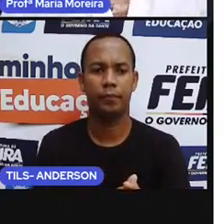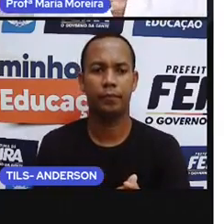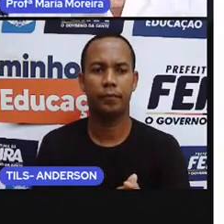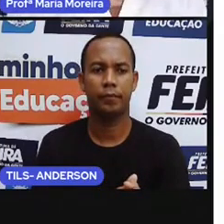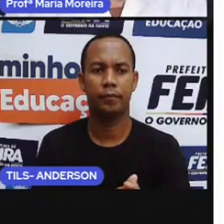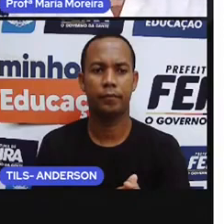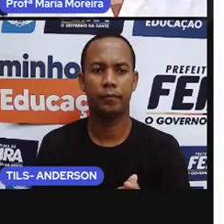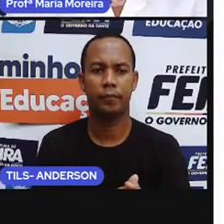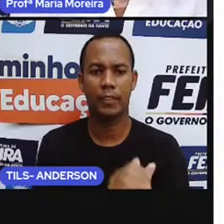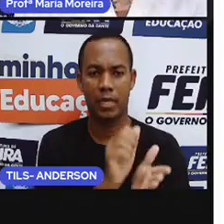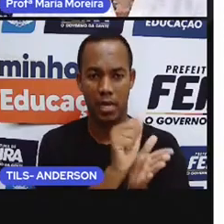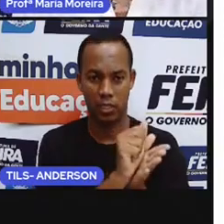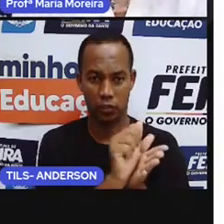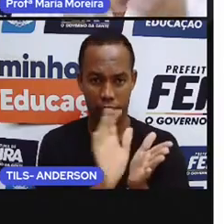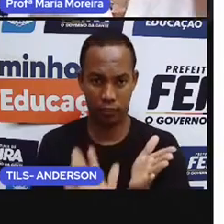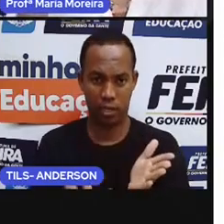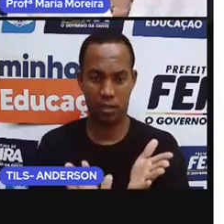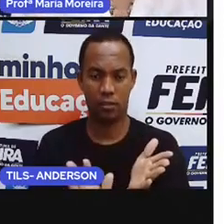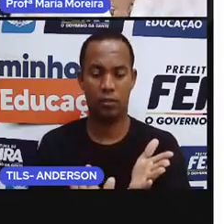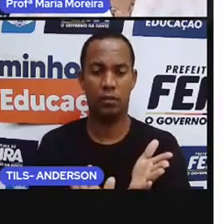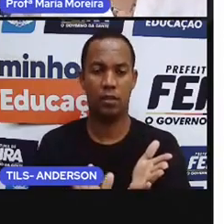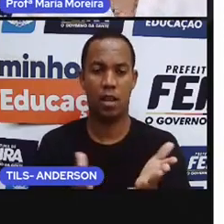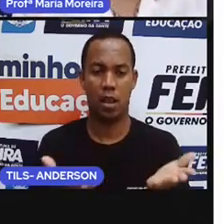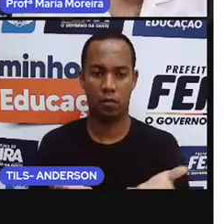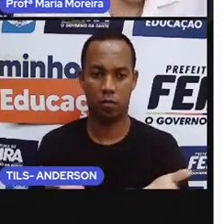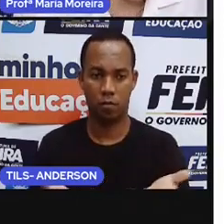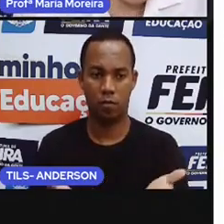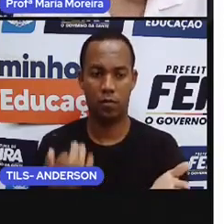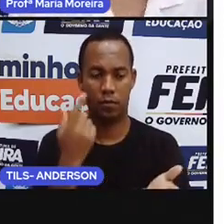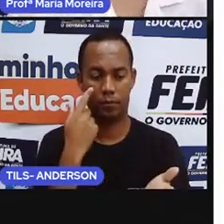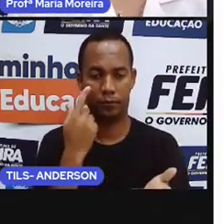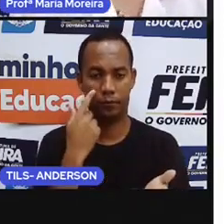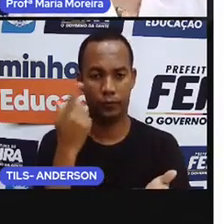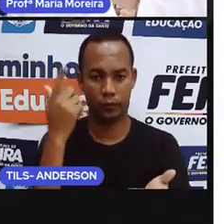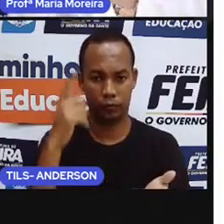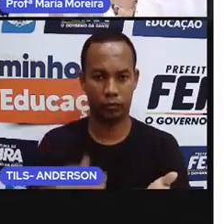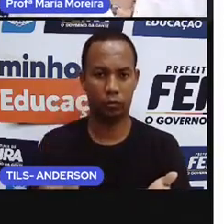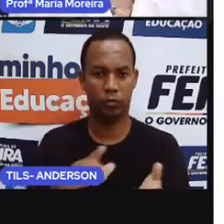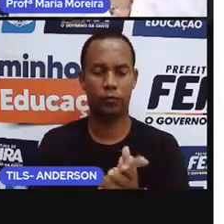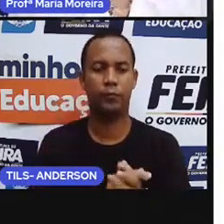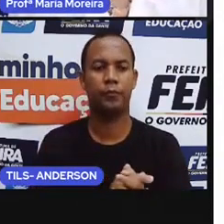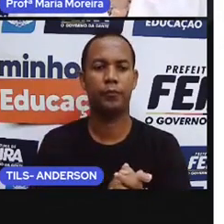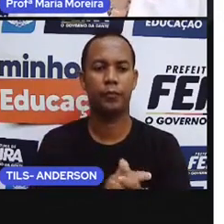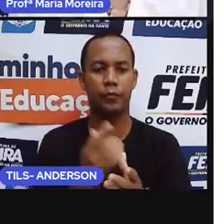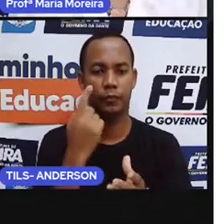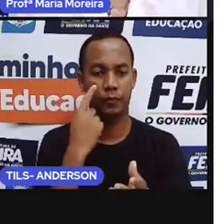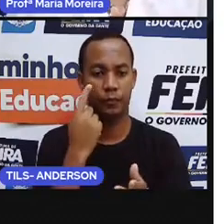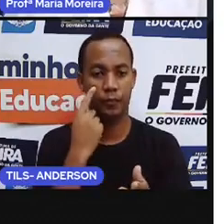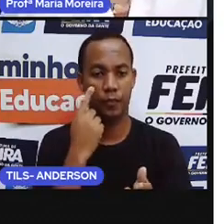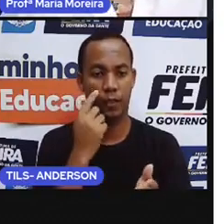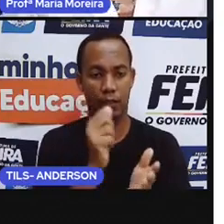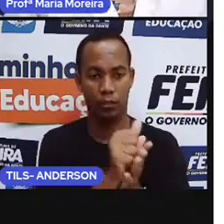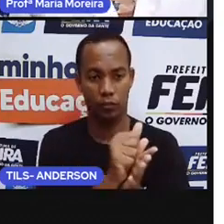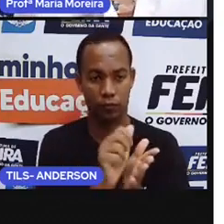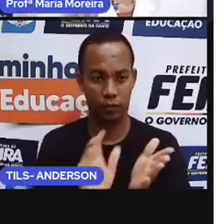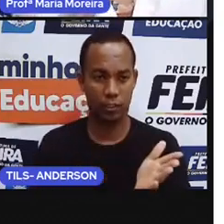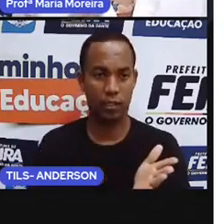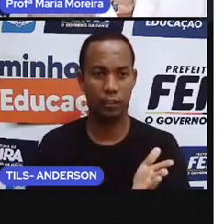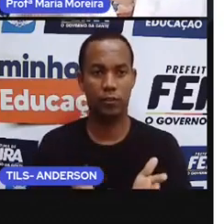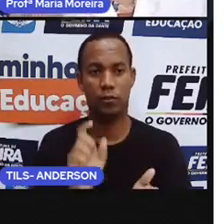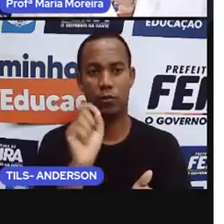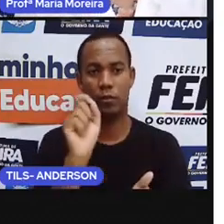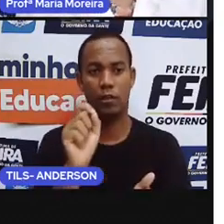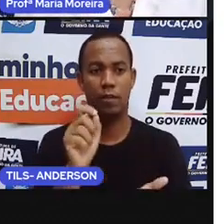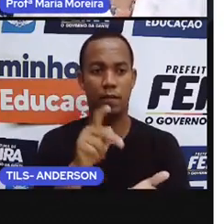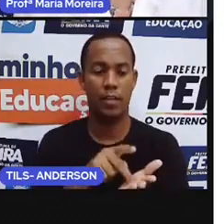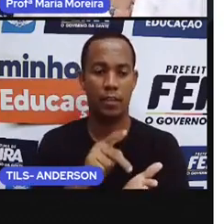Atividade. A Pro já falou, vou falar mais uma vez, se já deve estar cansado de ouvir, mas é bom repetir. A atividade, na verdade, ela é